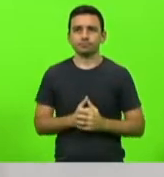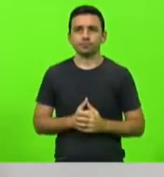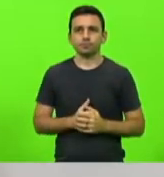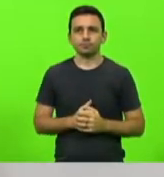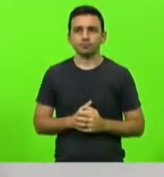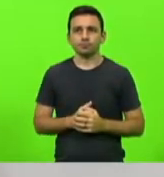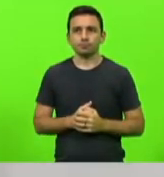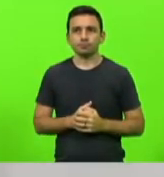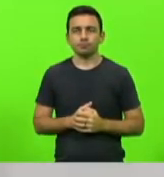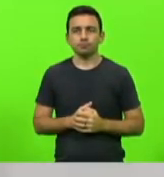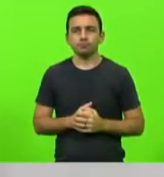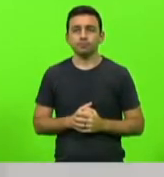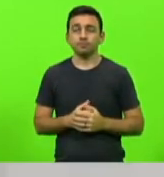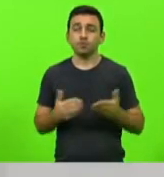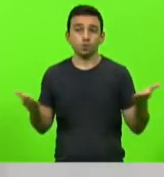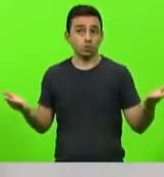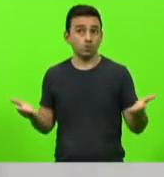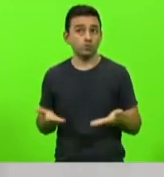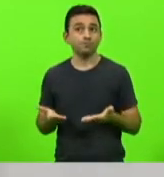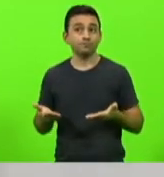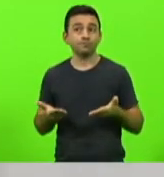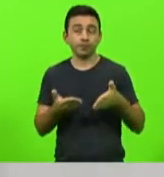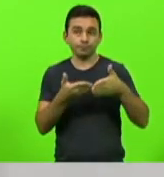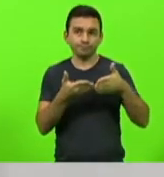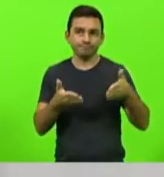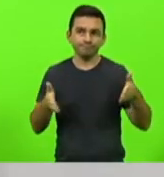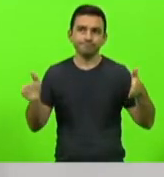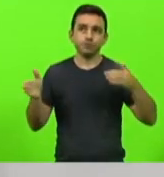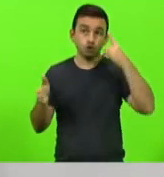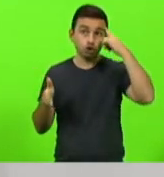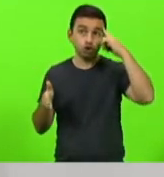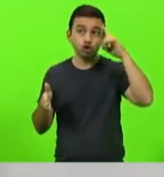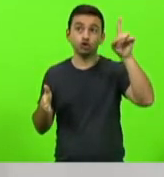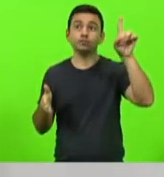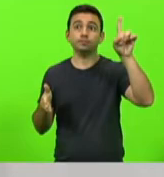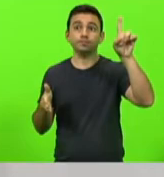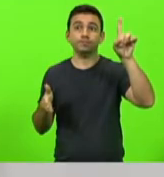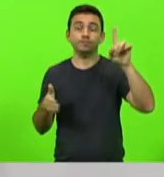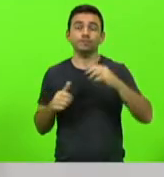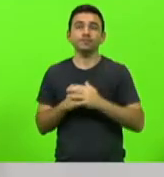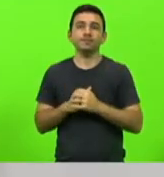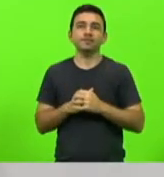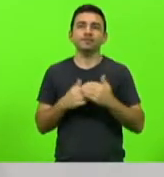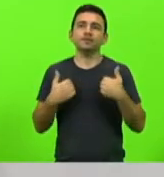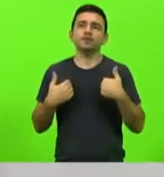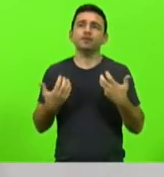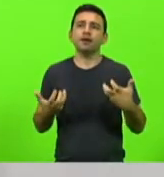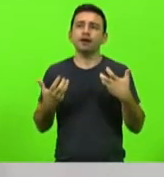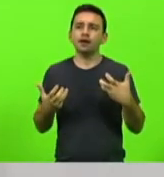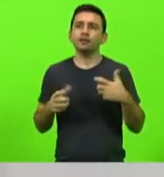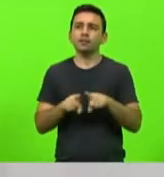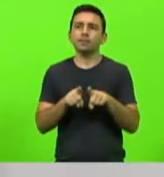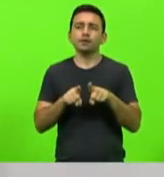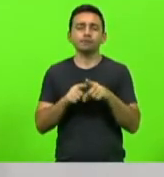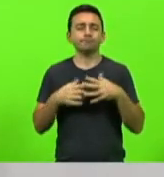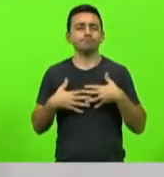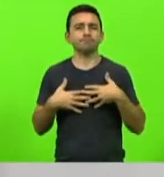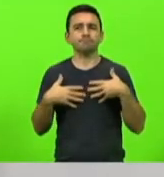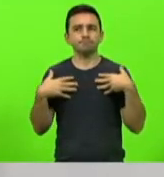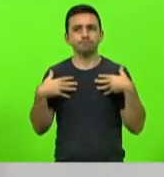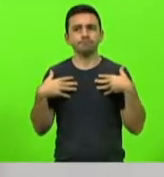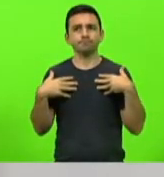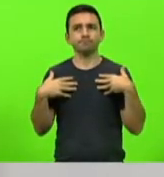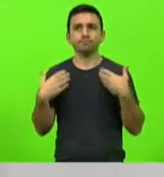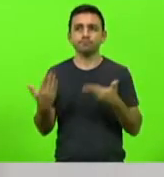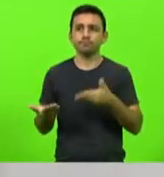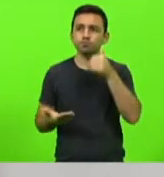justamente hoje, pela passagem desta data, eu gostaria também aqui de prestar uma homenagem a uma mulher